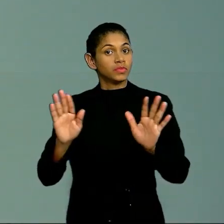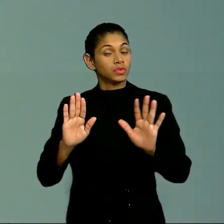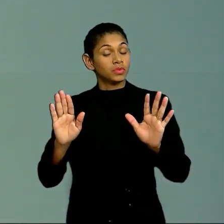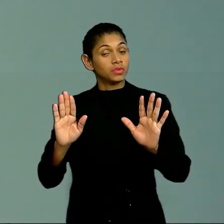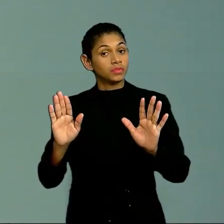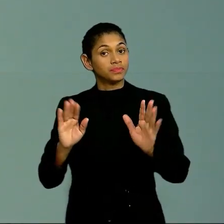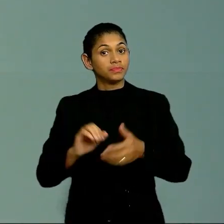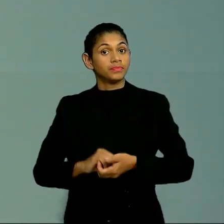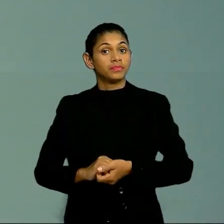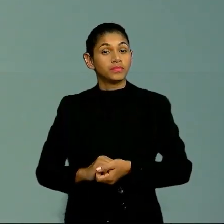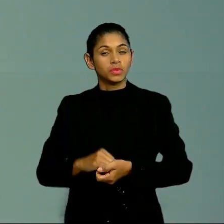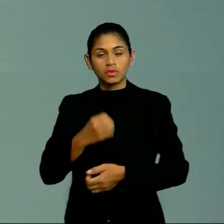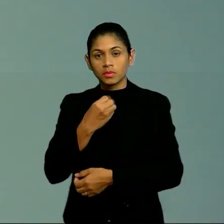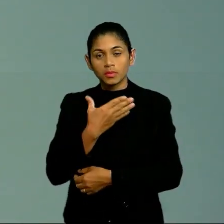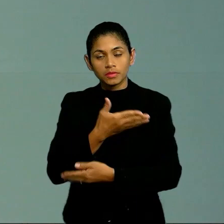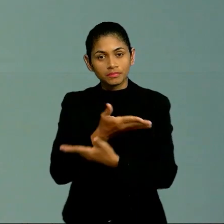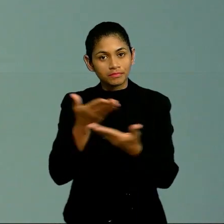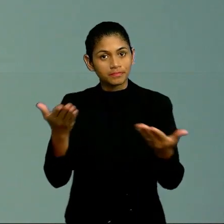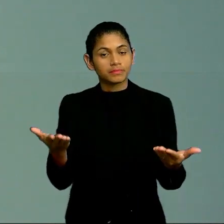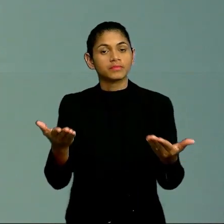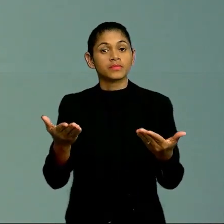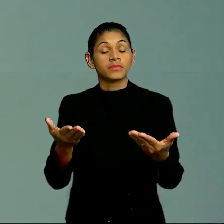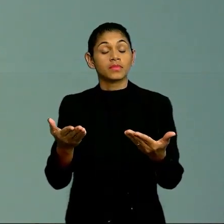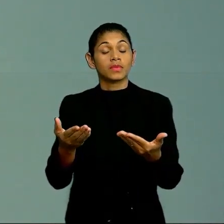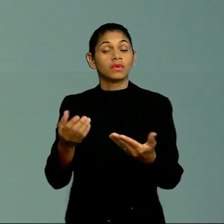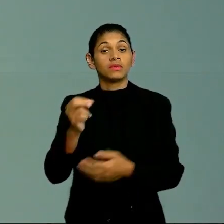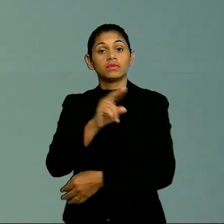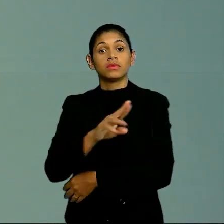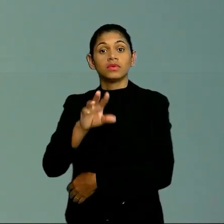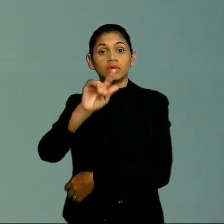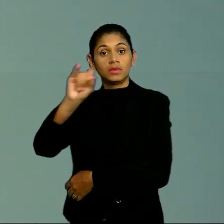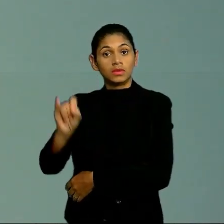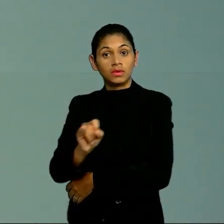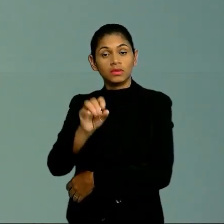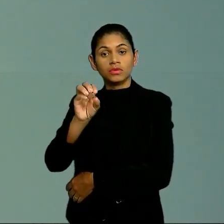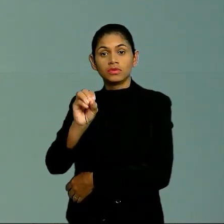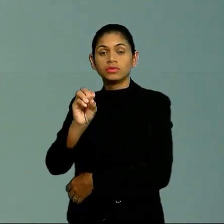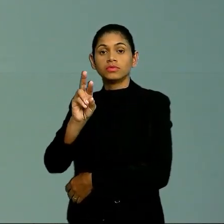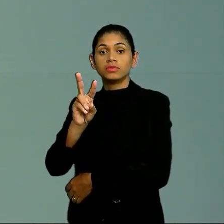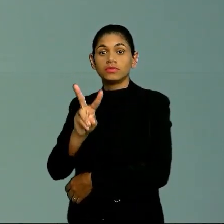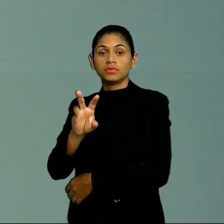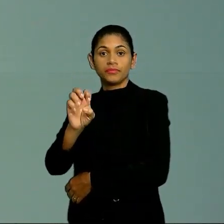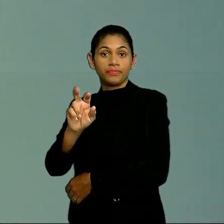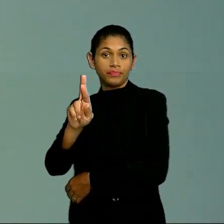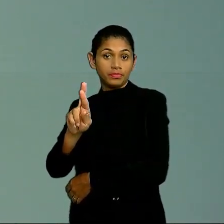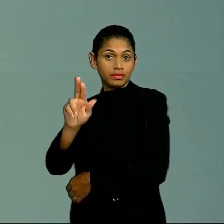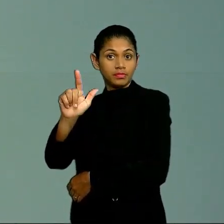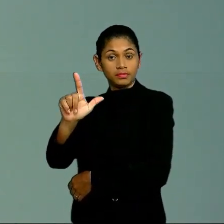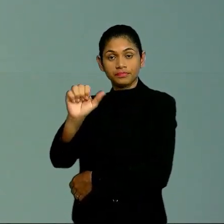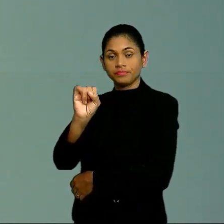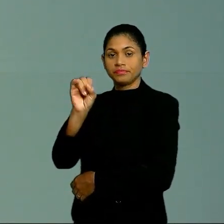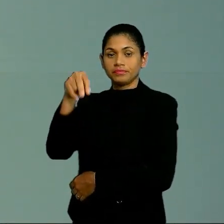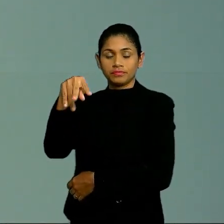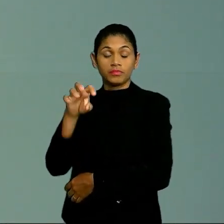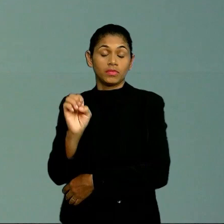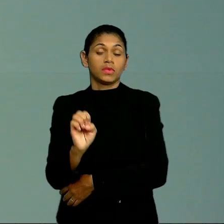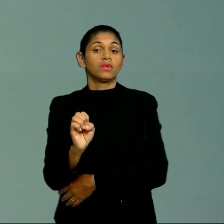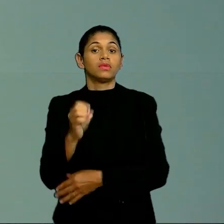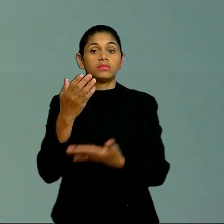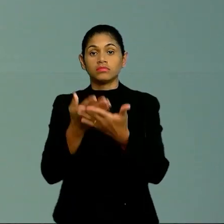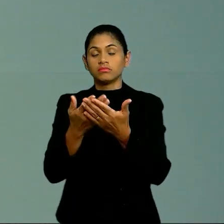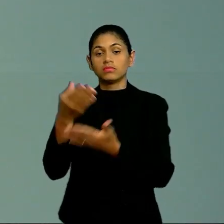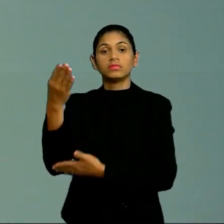Olá, pessoal! Tudo bem com vocês? Meu nome é Joverlaine e hoje a gente vai estudar biologia com um tema